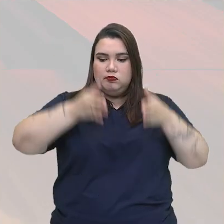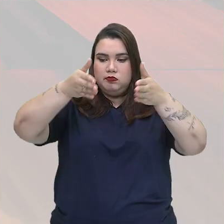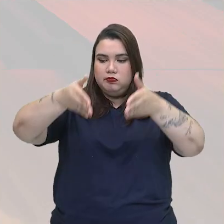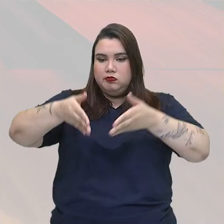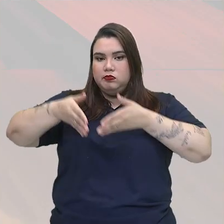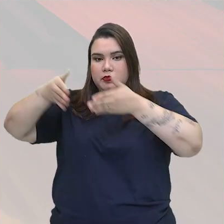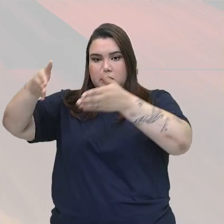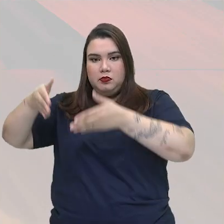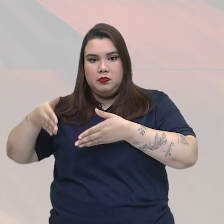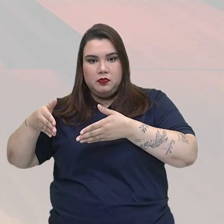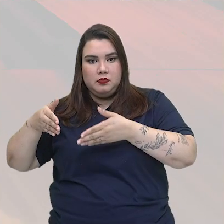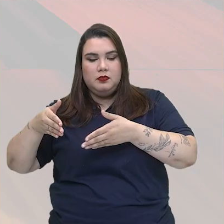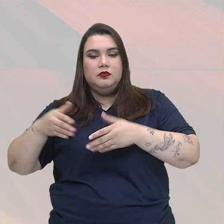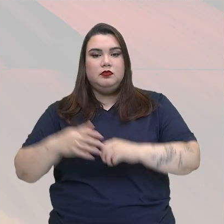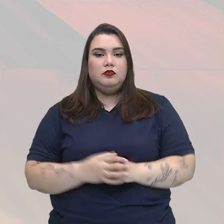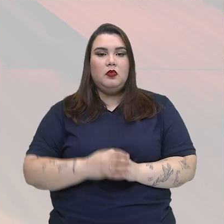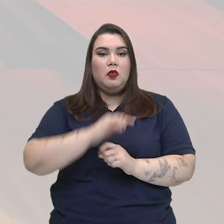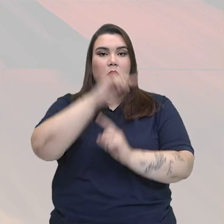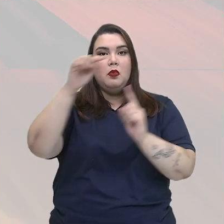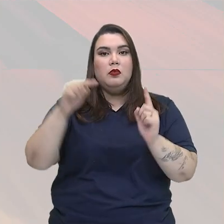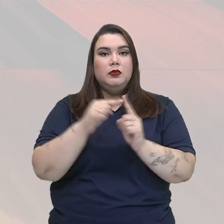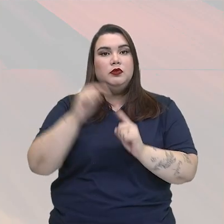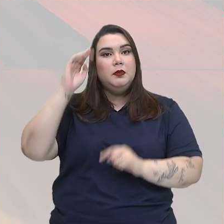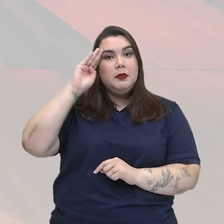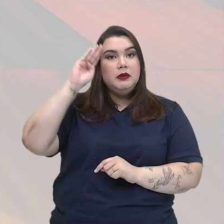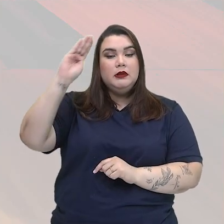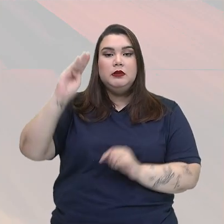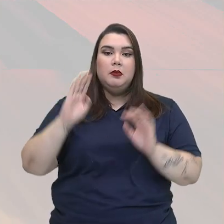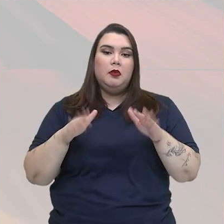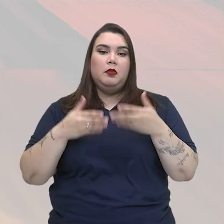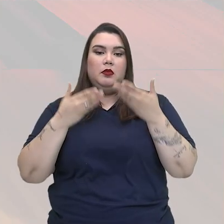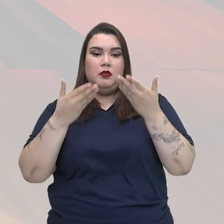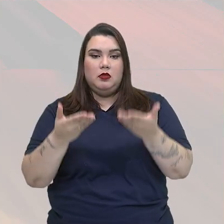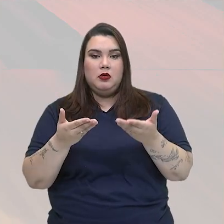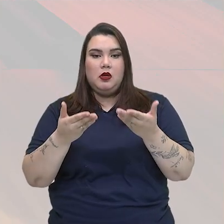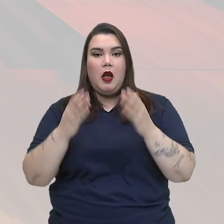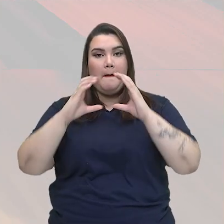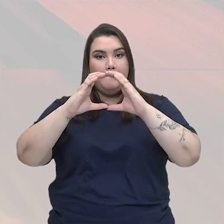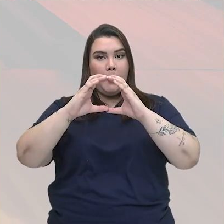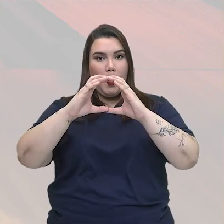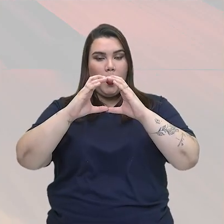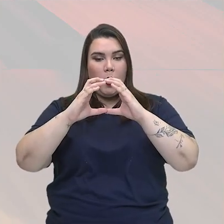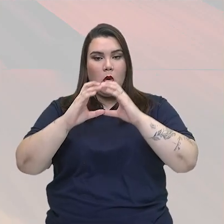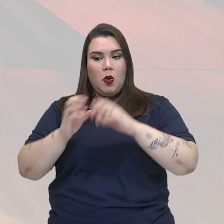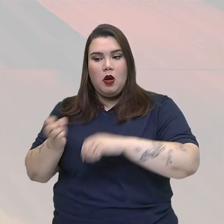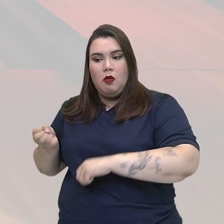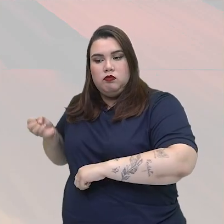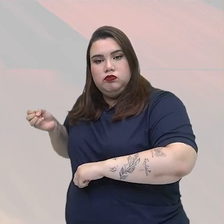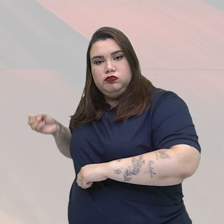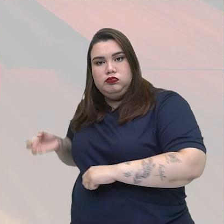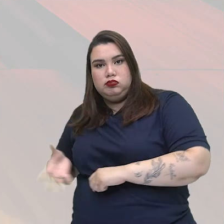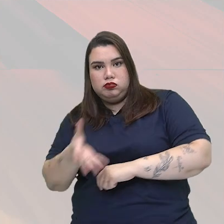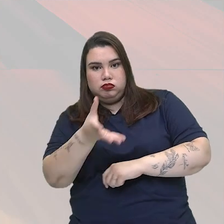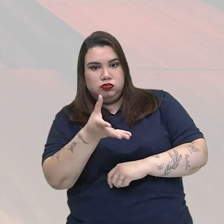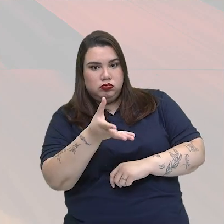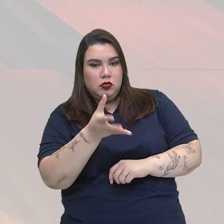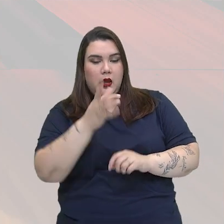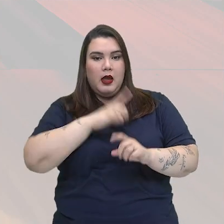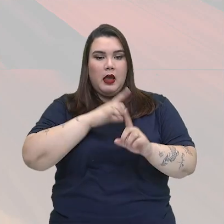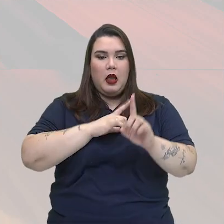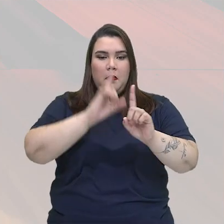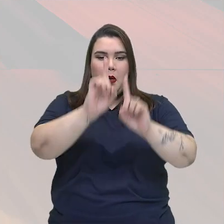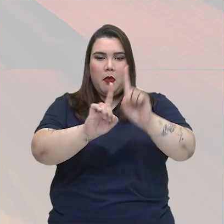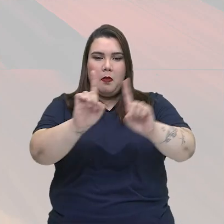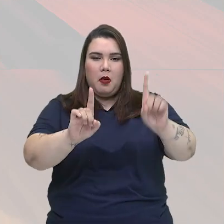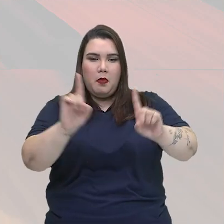objetivo maior do boliche é jogar ali, arremessar a bola, lançar a bola nos pinos, tá? E fazer com